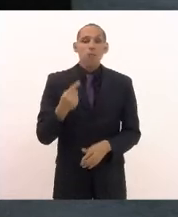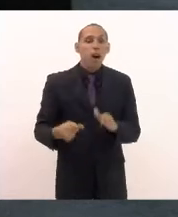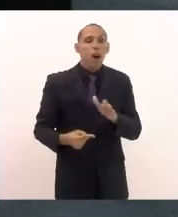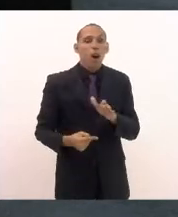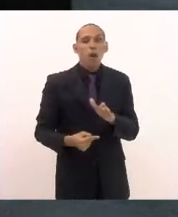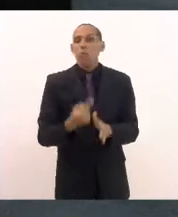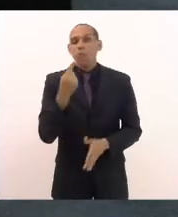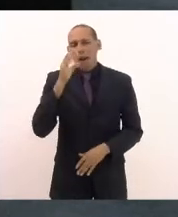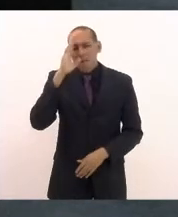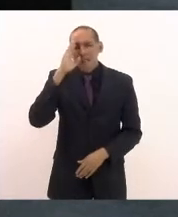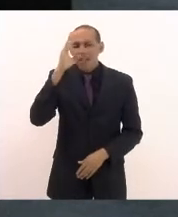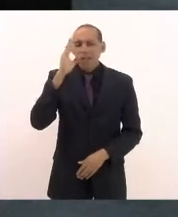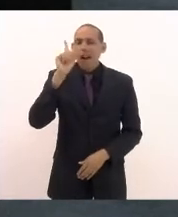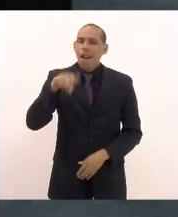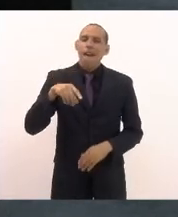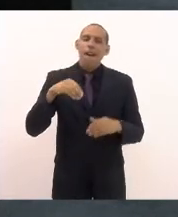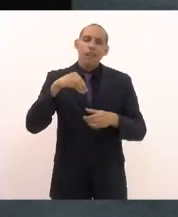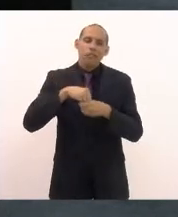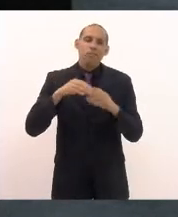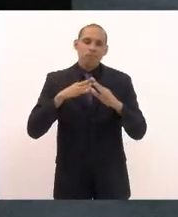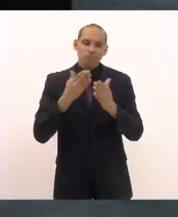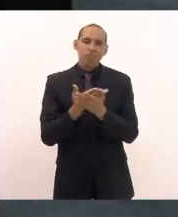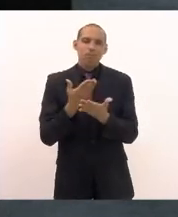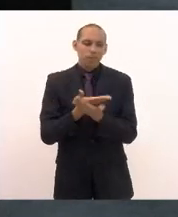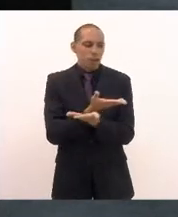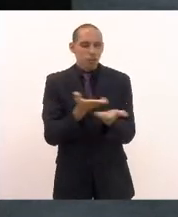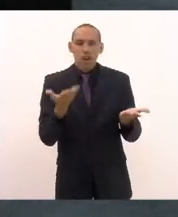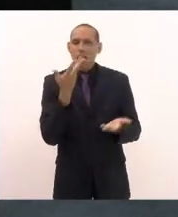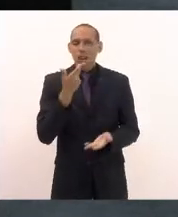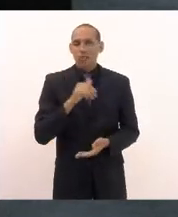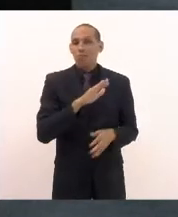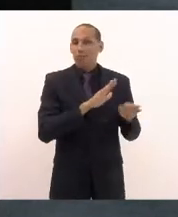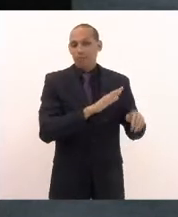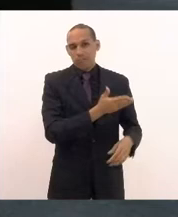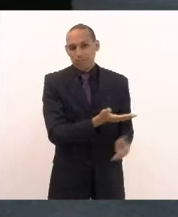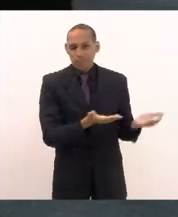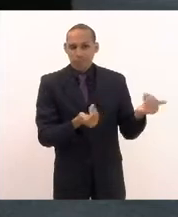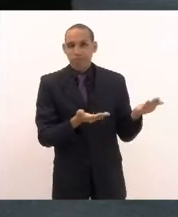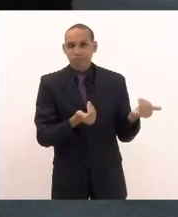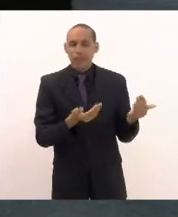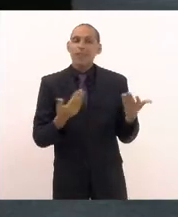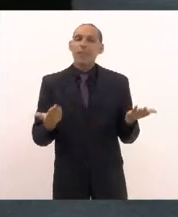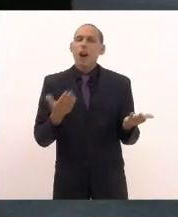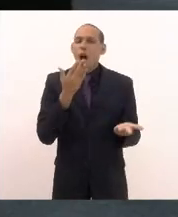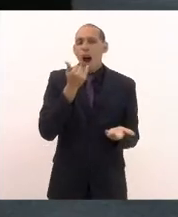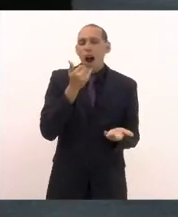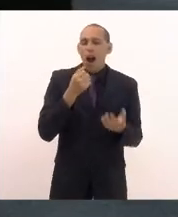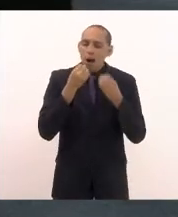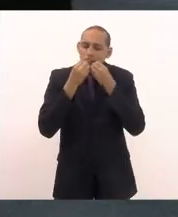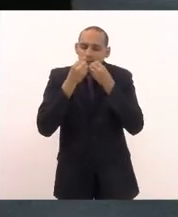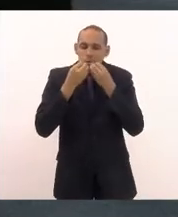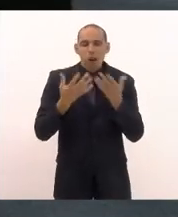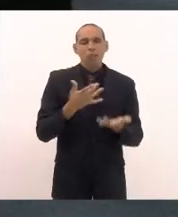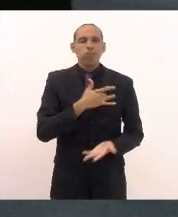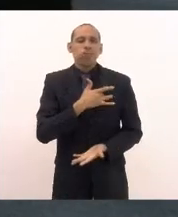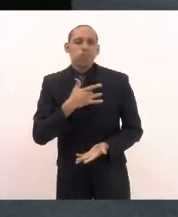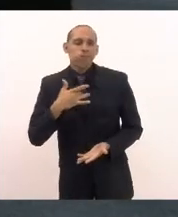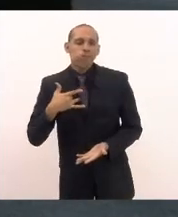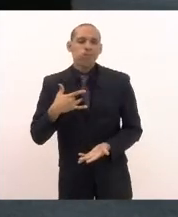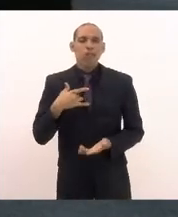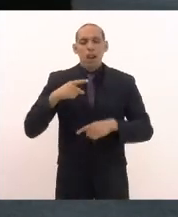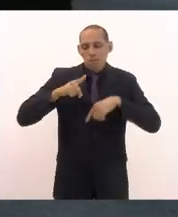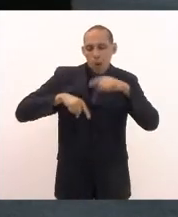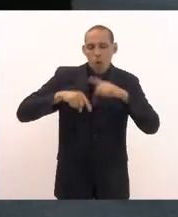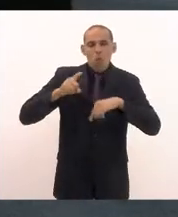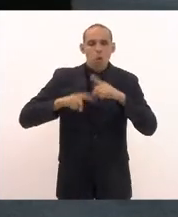feita na escola por essas crianças e adolescentes. E aí a gente ter uma alimentação saudável, com produtos